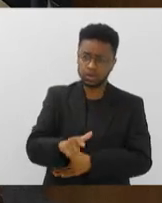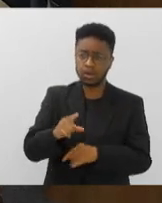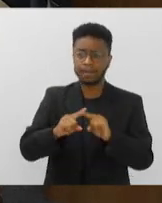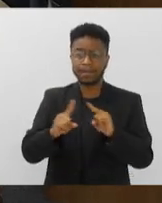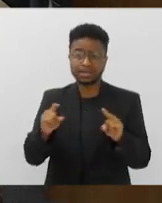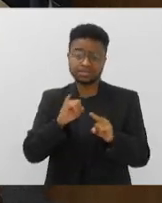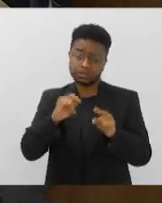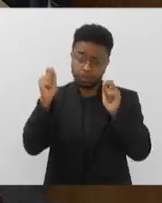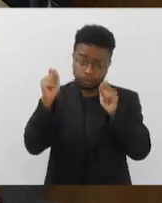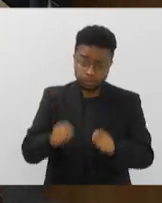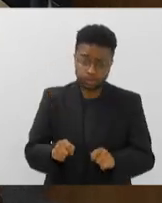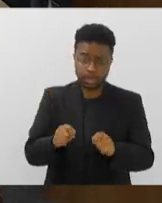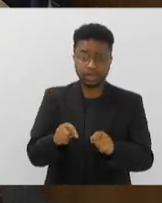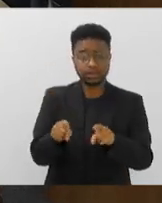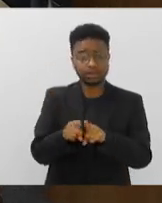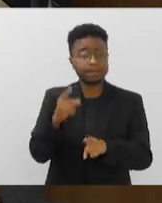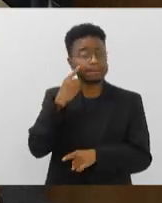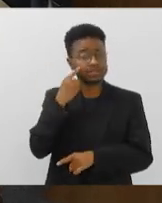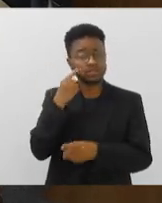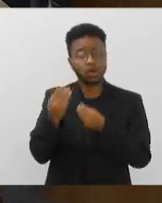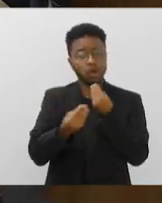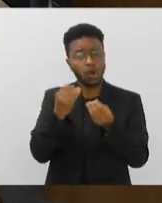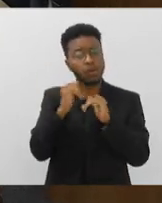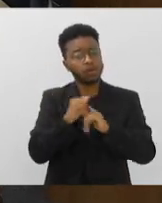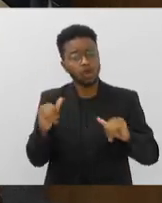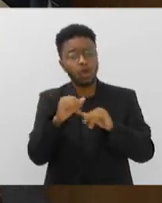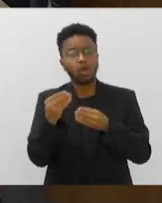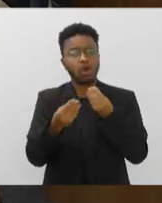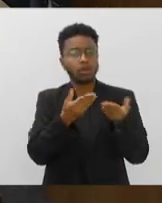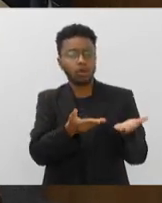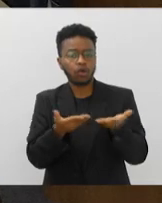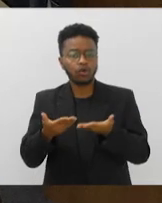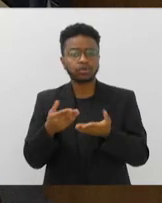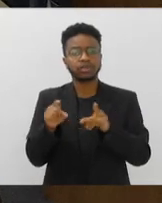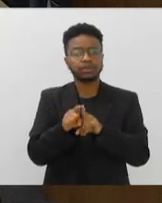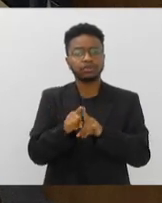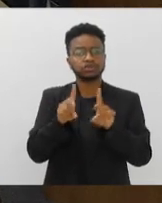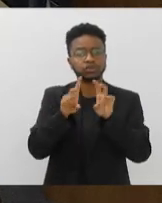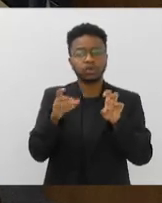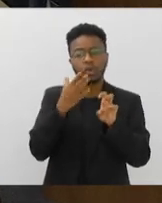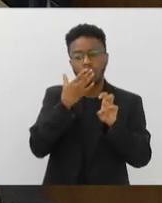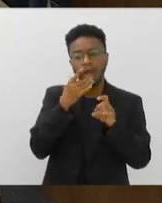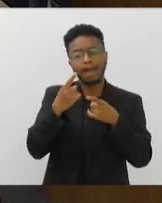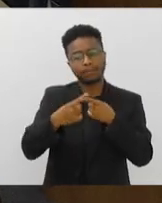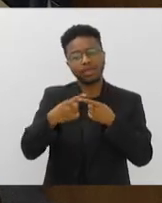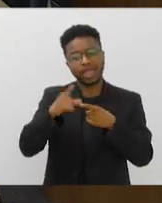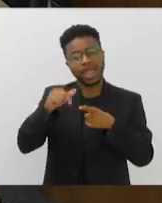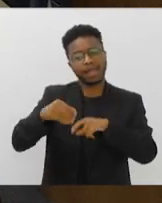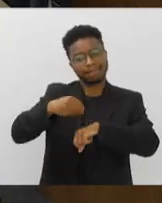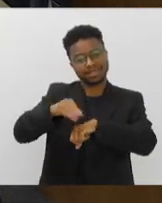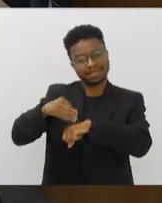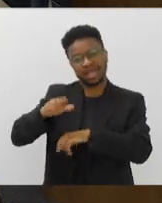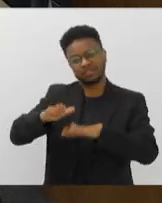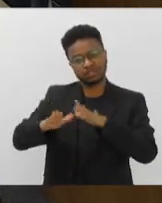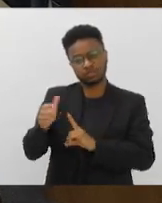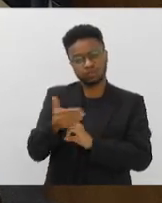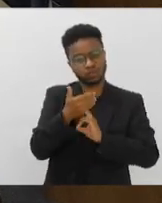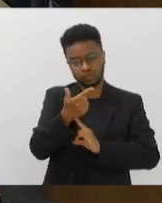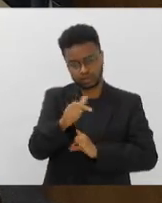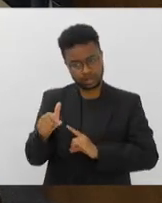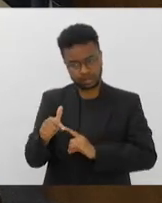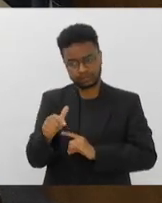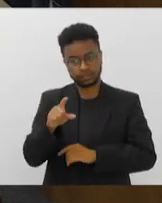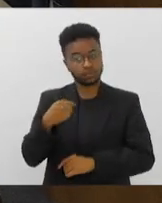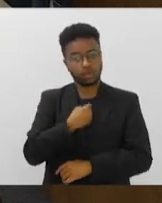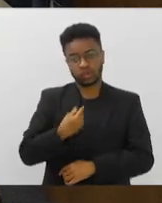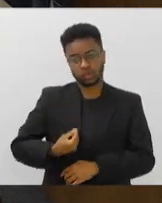até pensar também na publicidade né no convite nessas cores porque são mensag mensagens que não são tão acolhedoras né Nós não